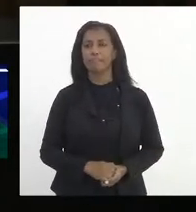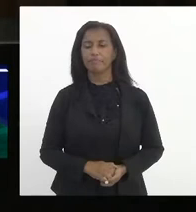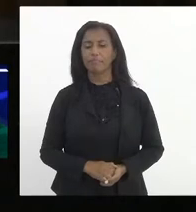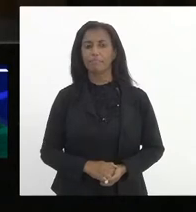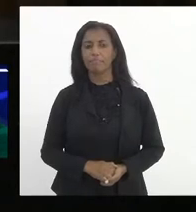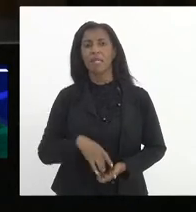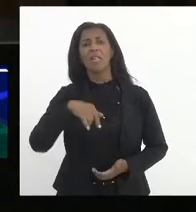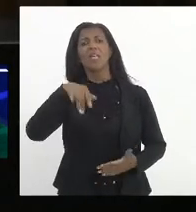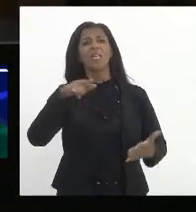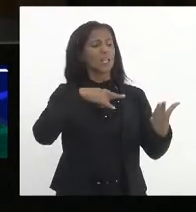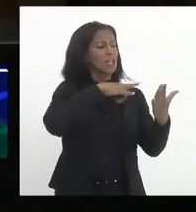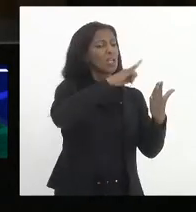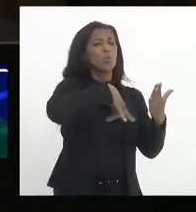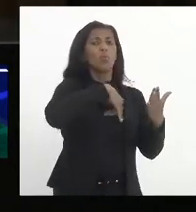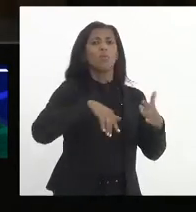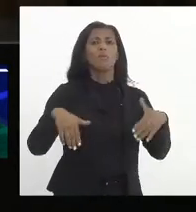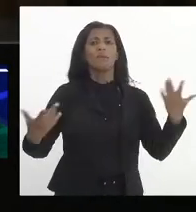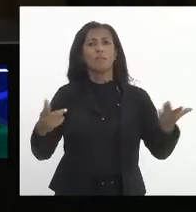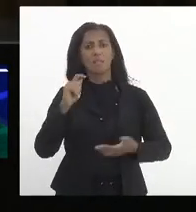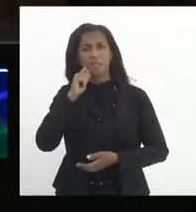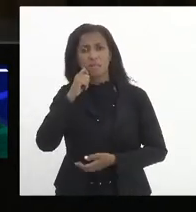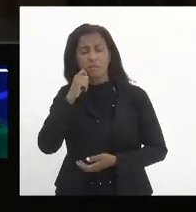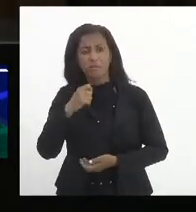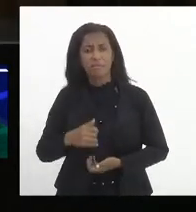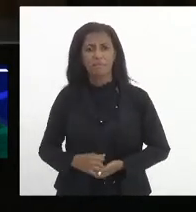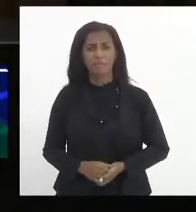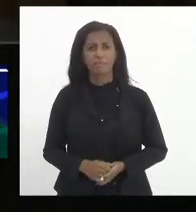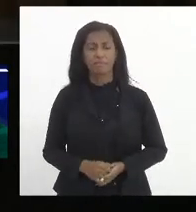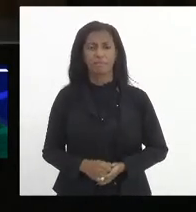o que o documento é essa Eduardo